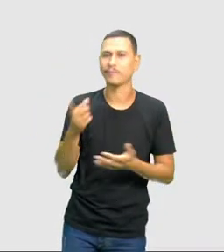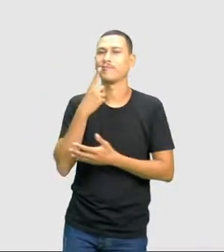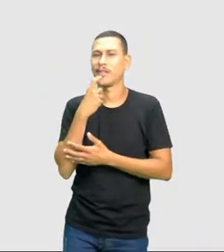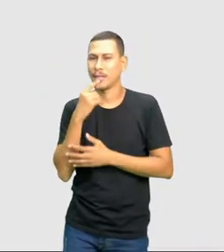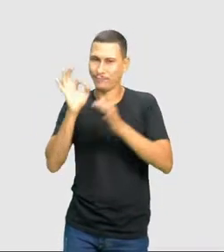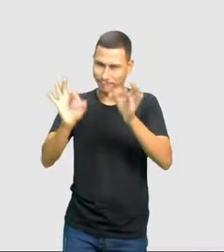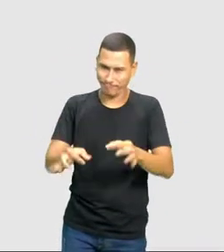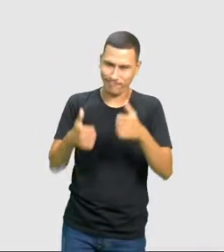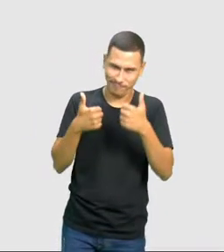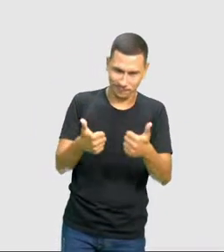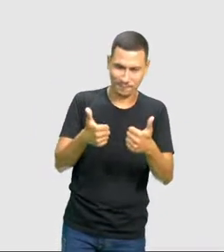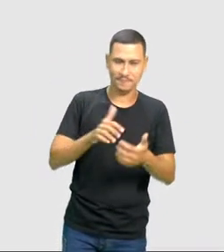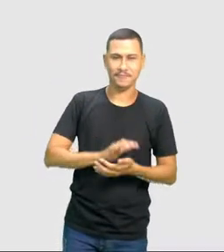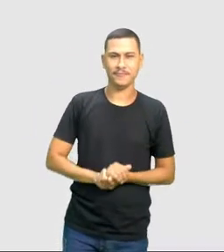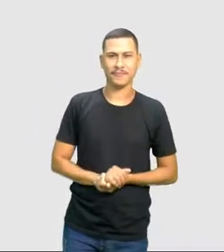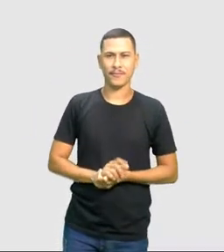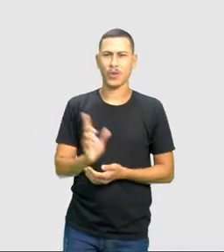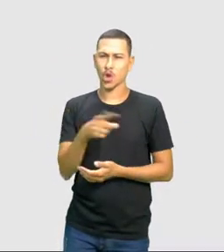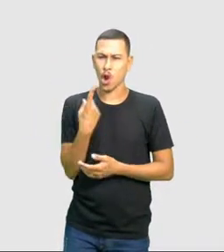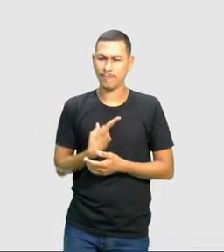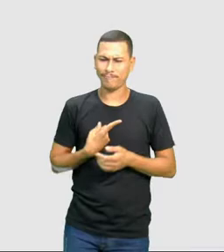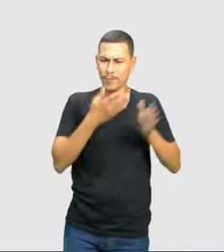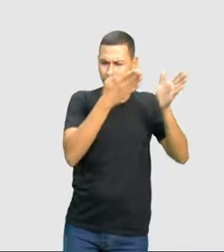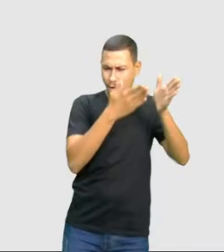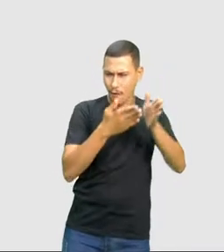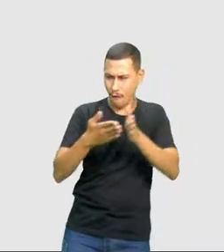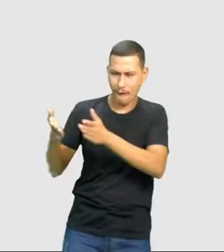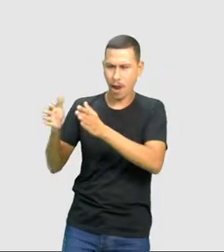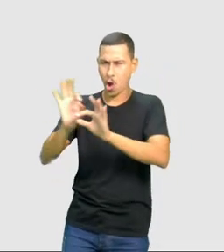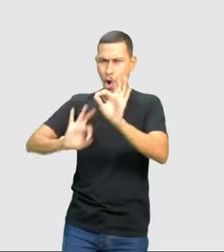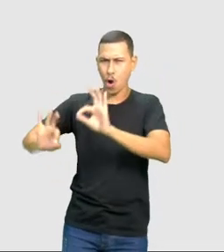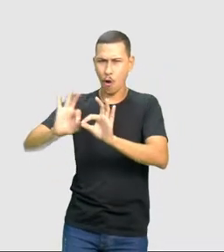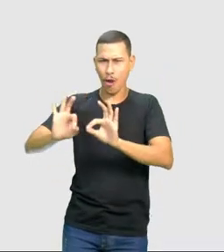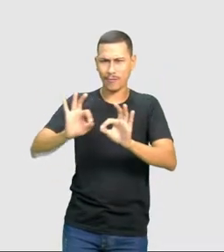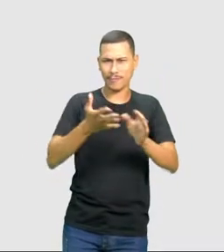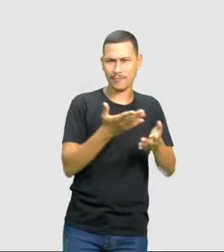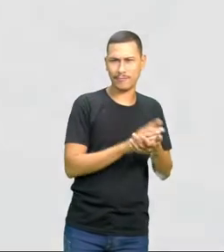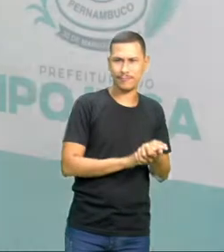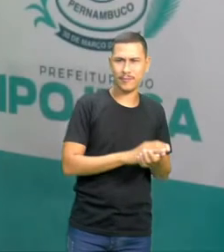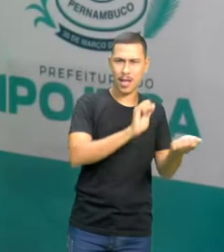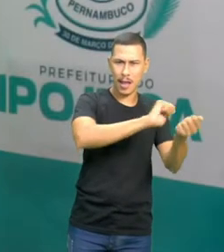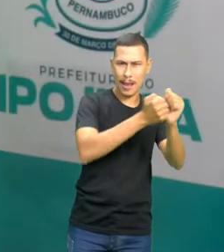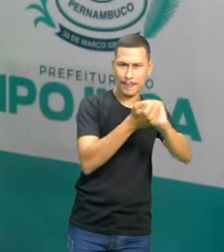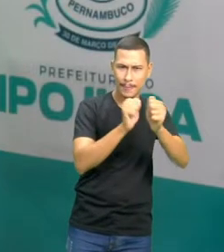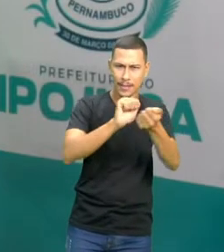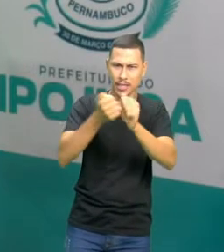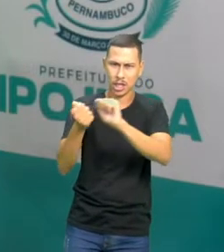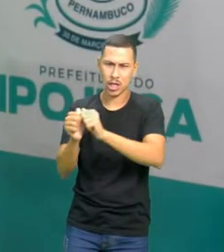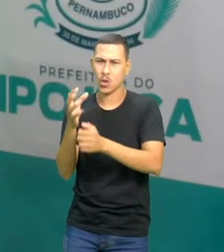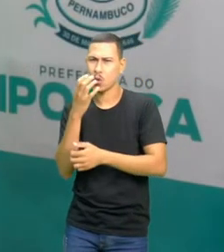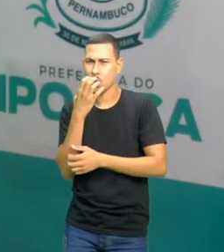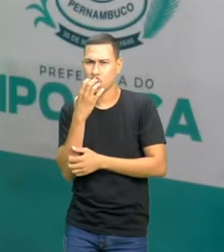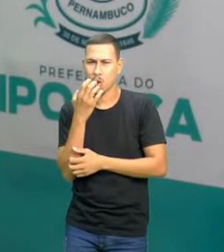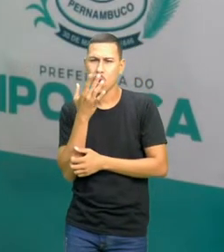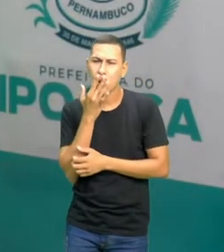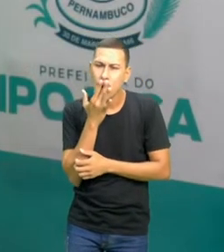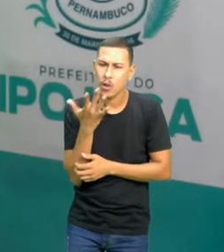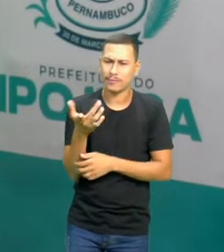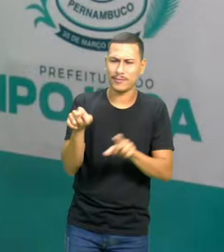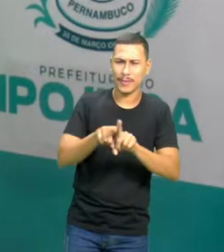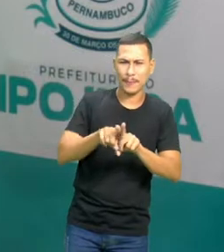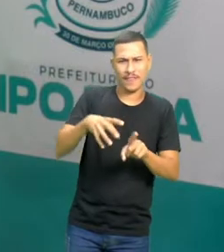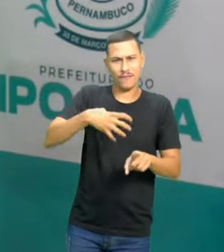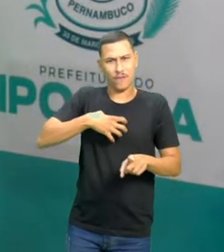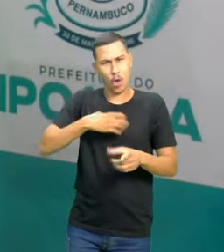Vermelha. Portanto, fizemos a sequência intercalando as cores e as formas como estava no início